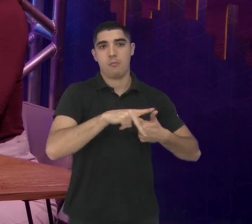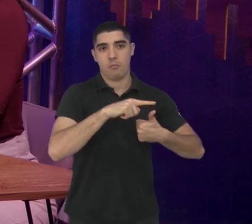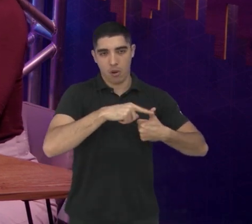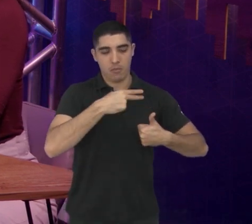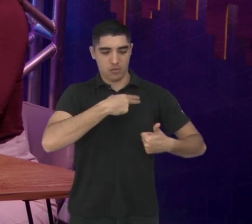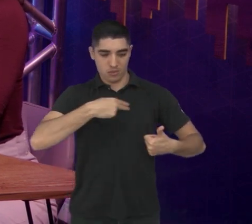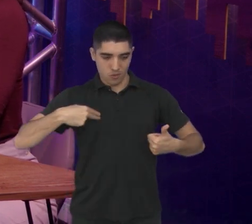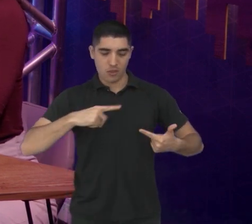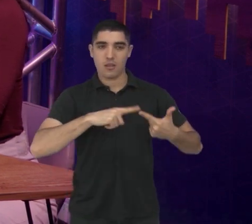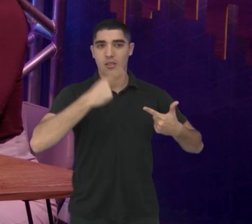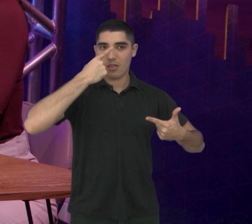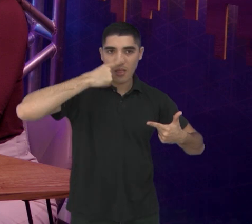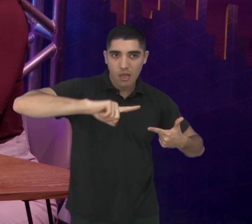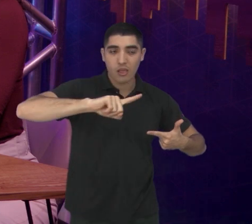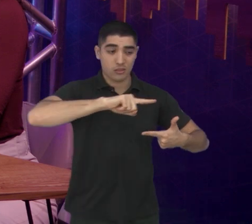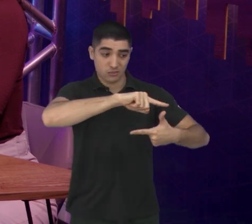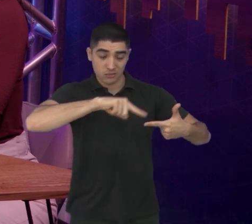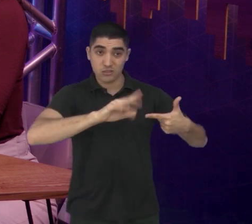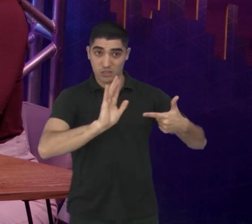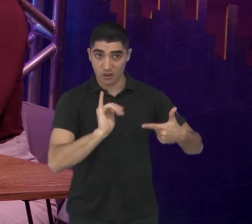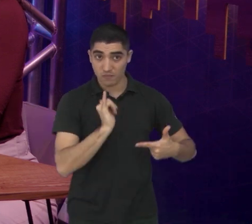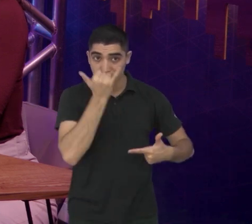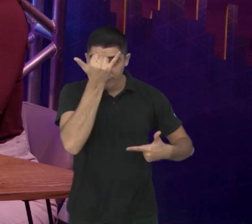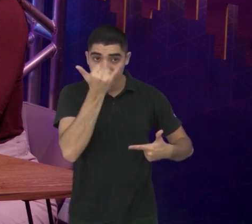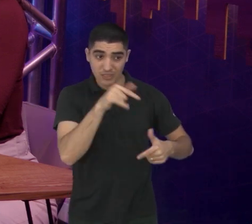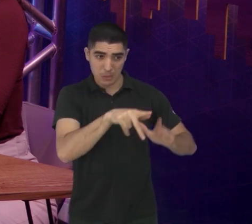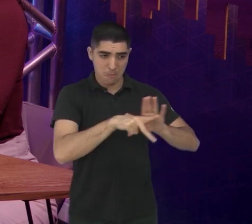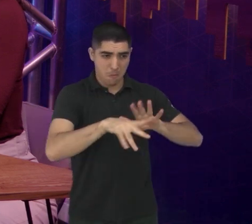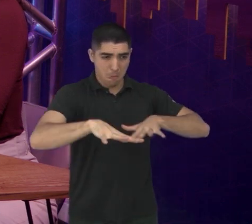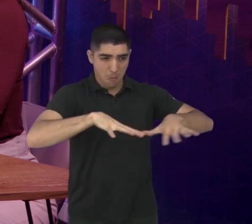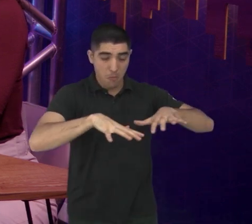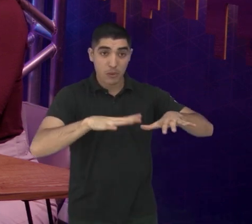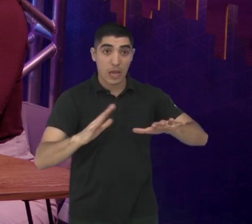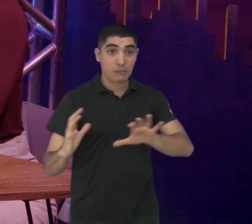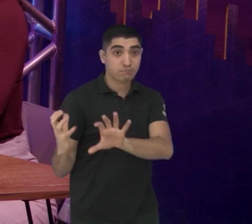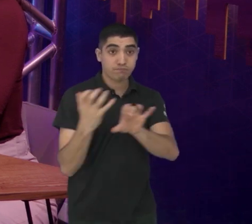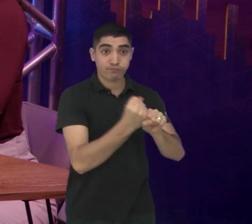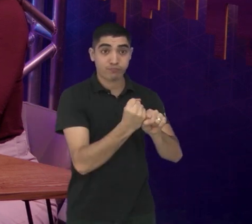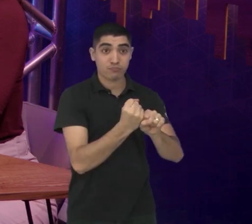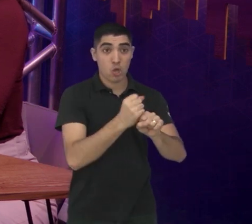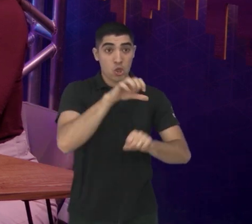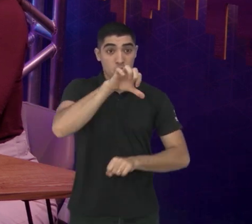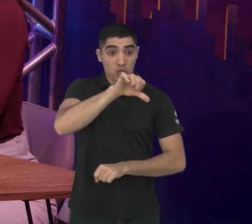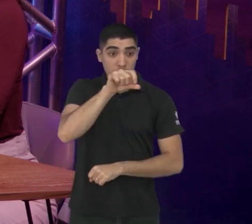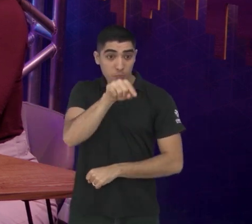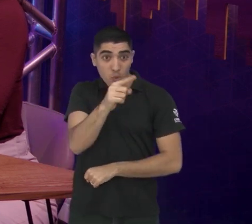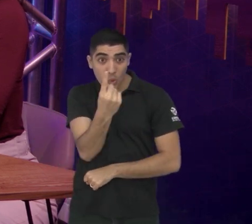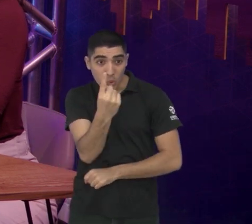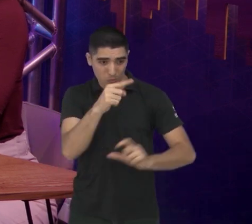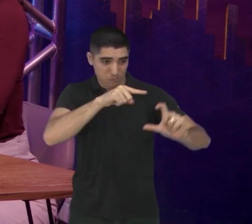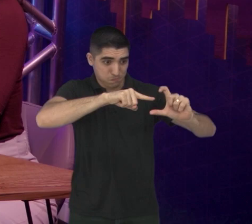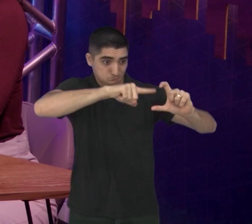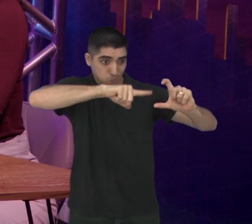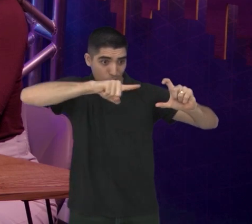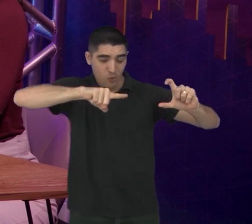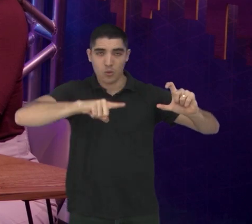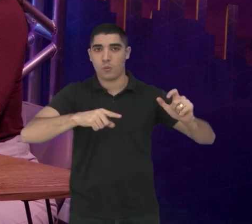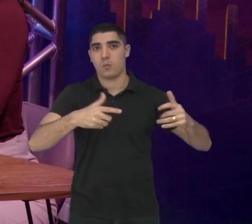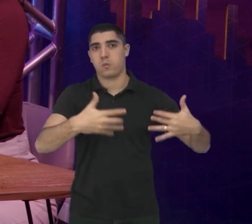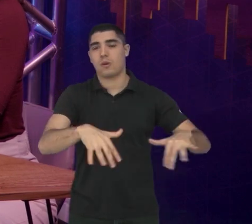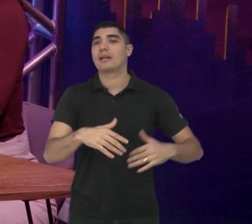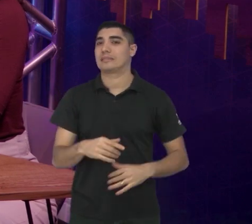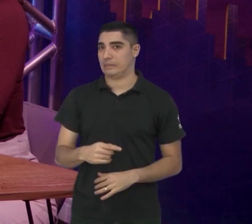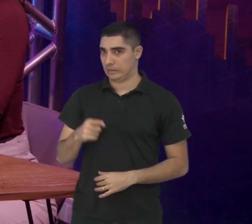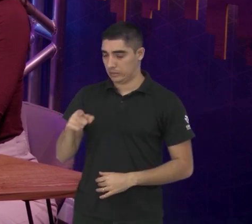e a Tailândia, que sofreram esse terremoto, né, e atingindo, então, 9,1 da escala Richter, é muito potente, né?